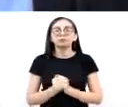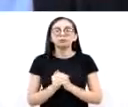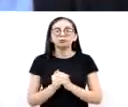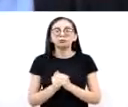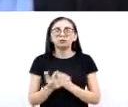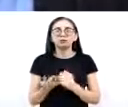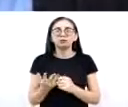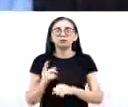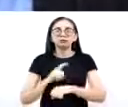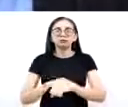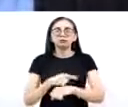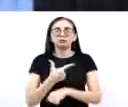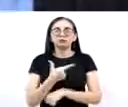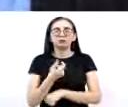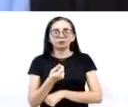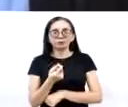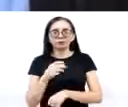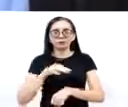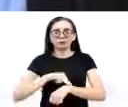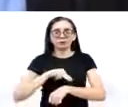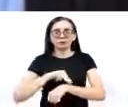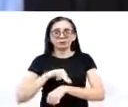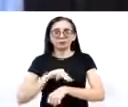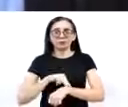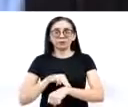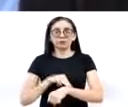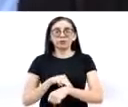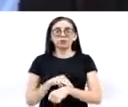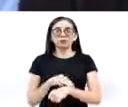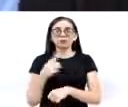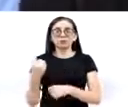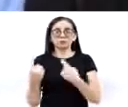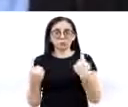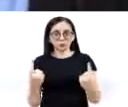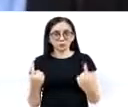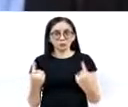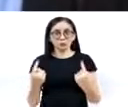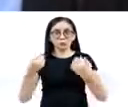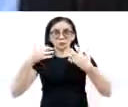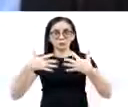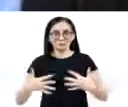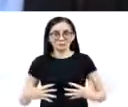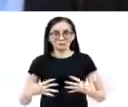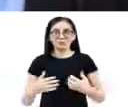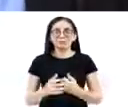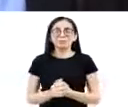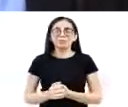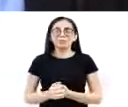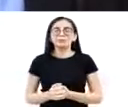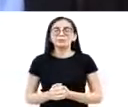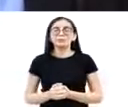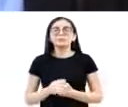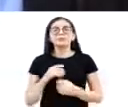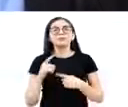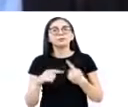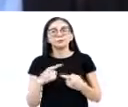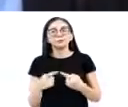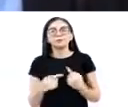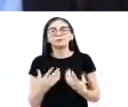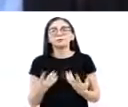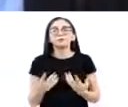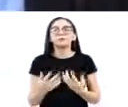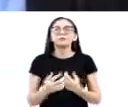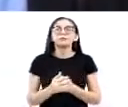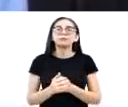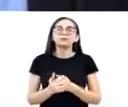só lembrando que a gente vai dividir em tempos de 20 minutos para cada secretária falar um pouco sobre essa